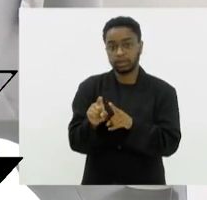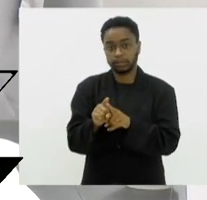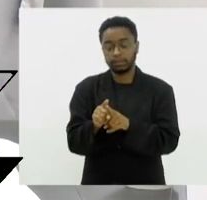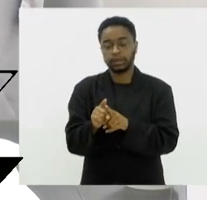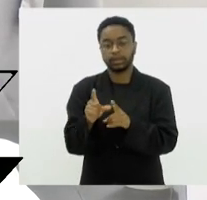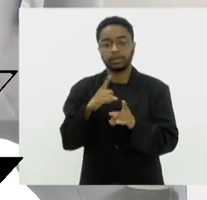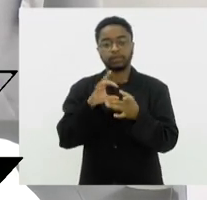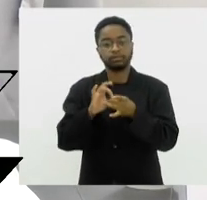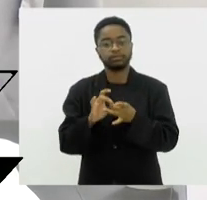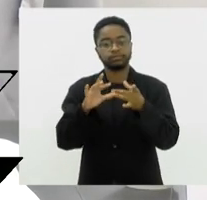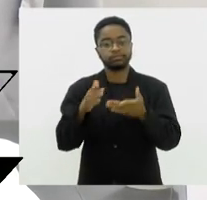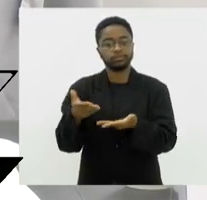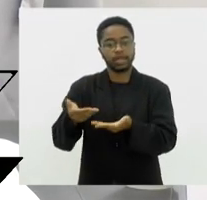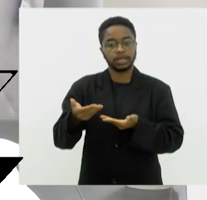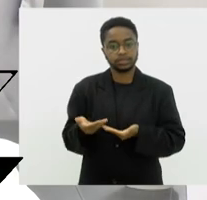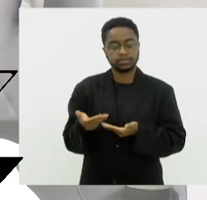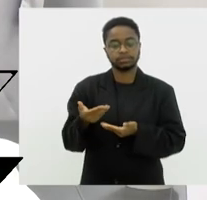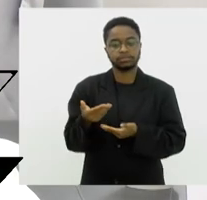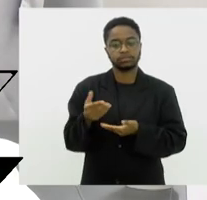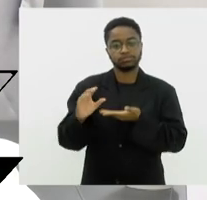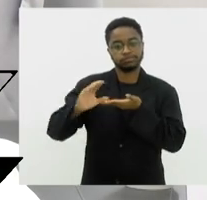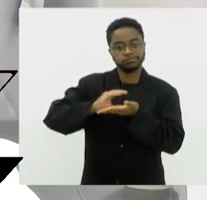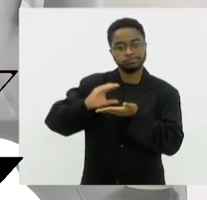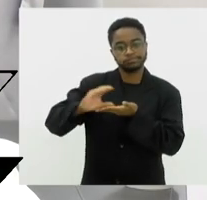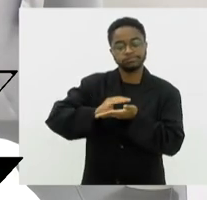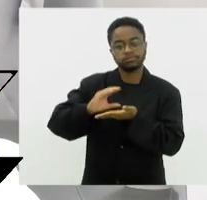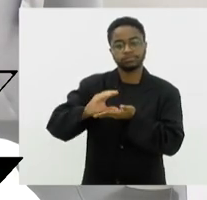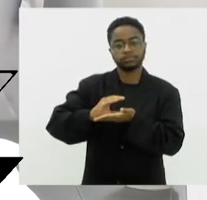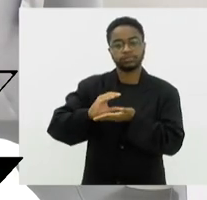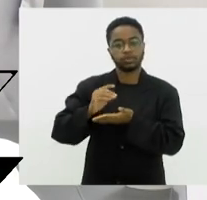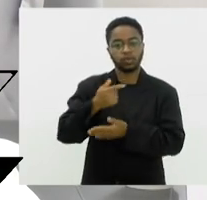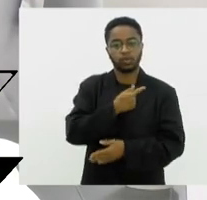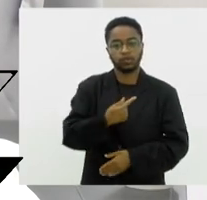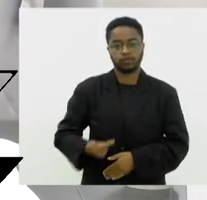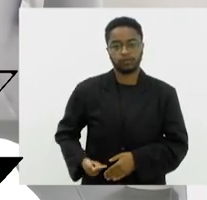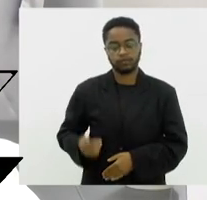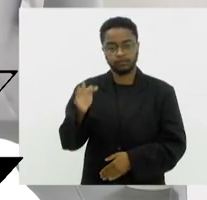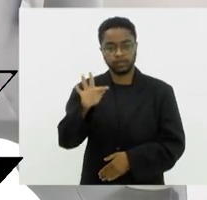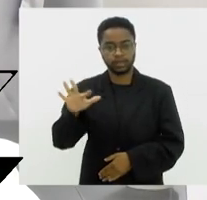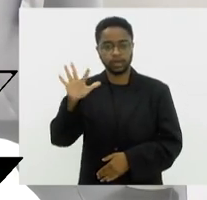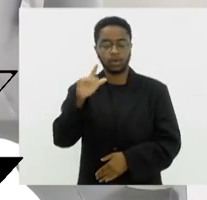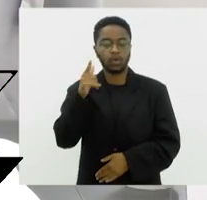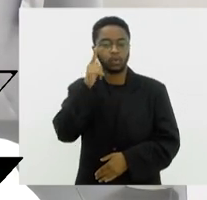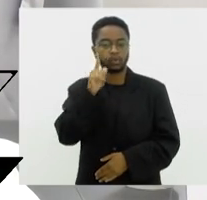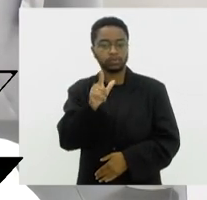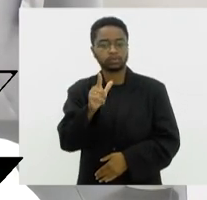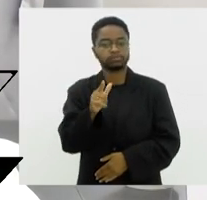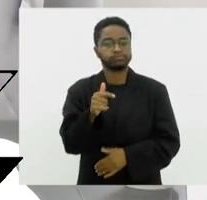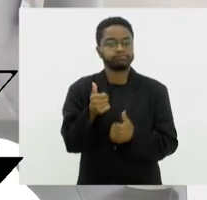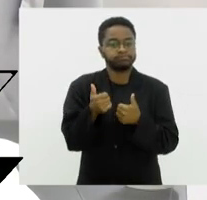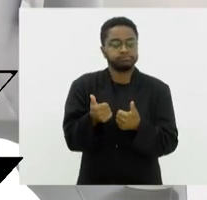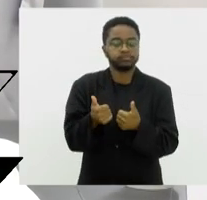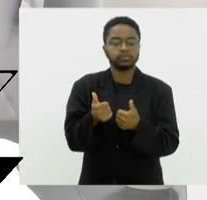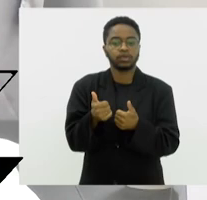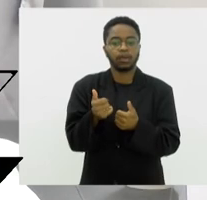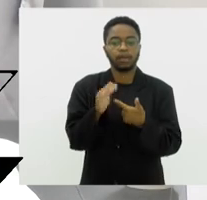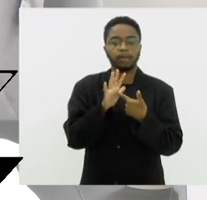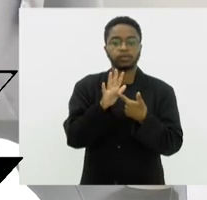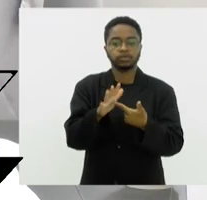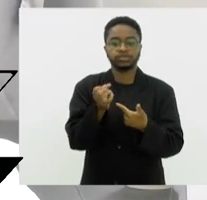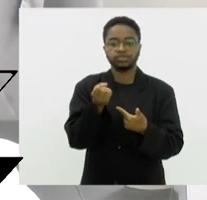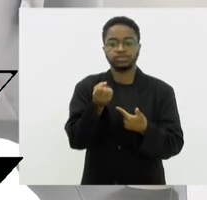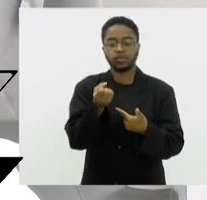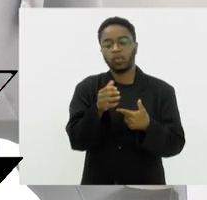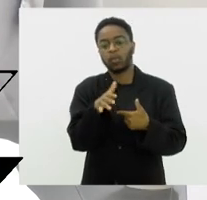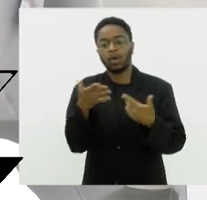receber esse dinheiro do governo federal, a gente tenha mais tranquilidade para apontar como fonte de custeio sem gerar